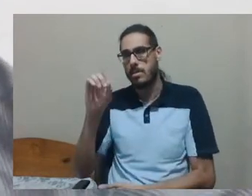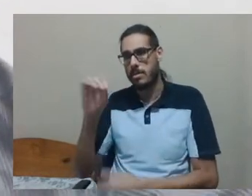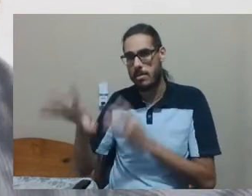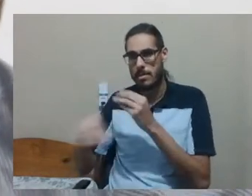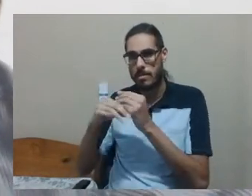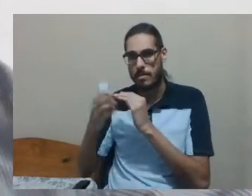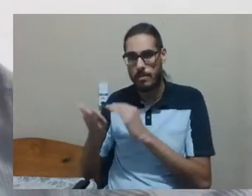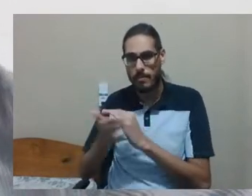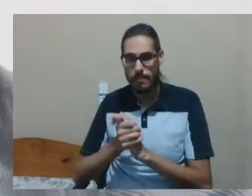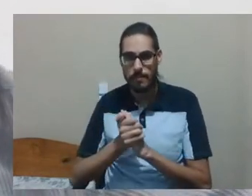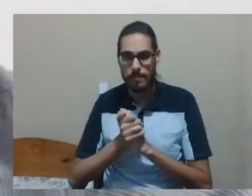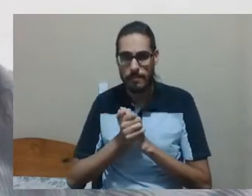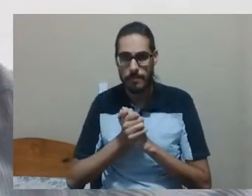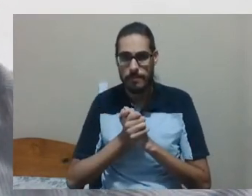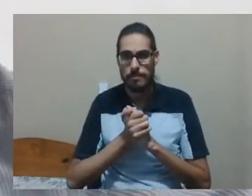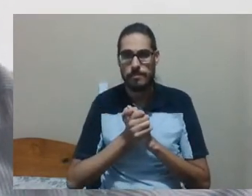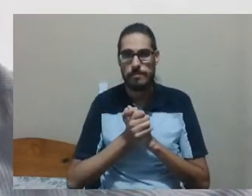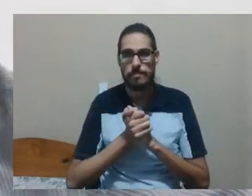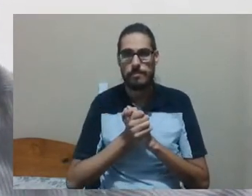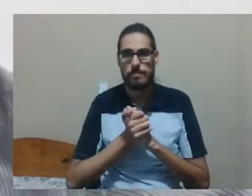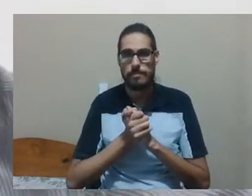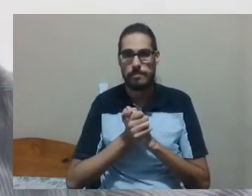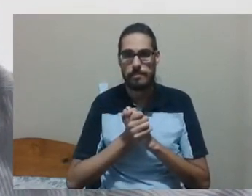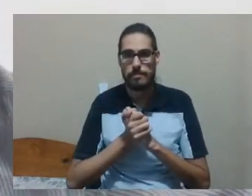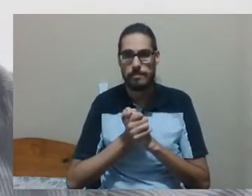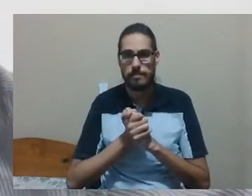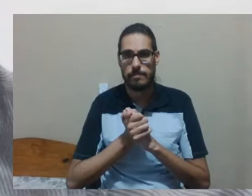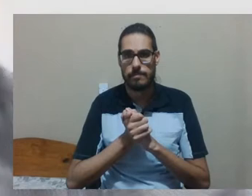fala. Tá? Obrigado.